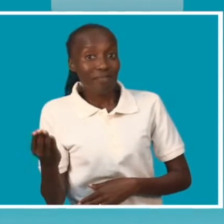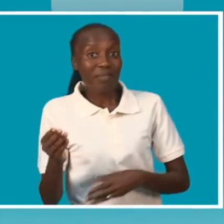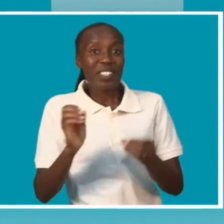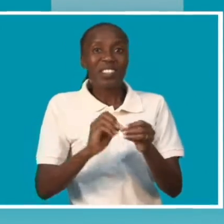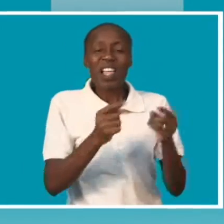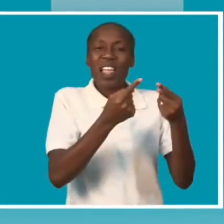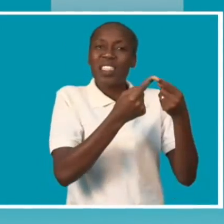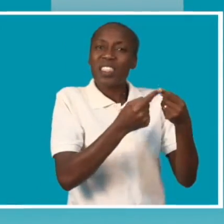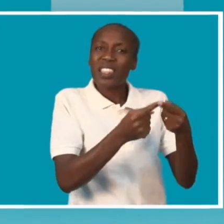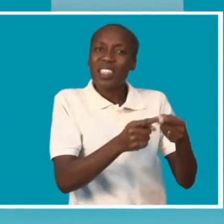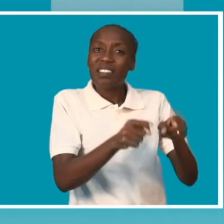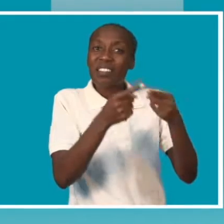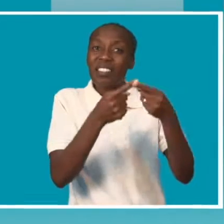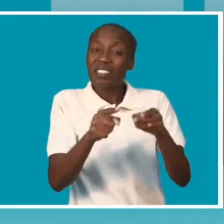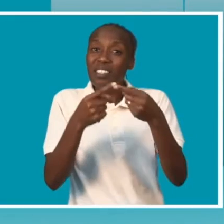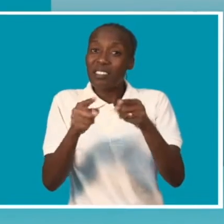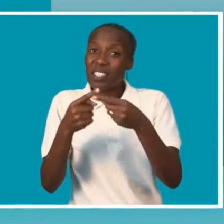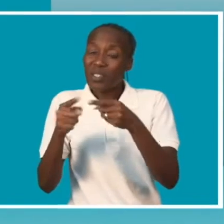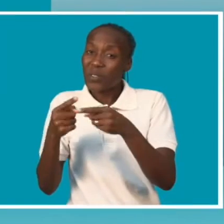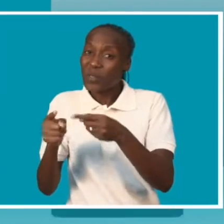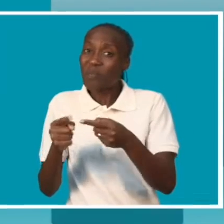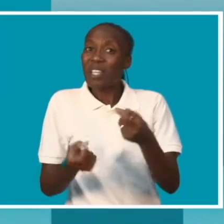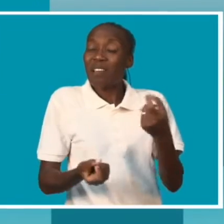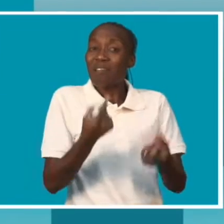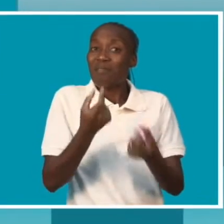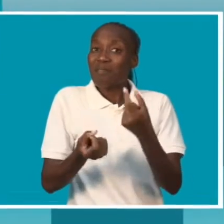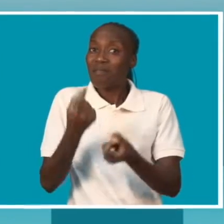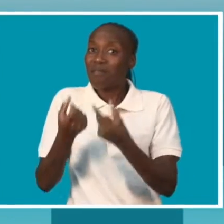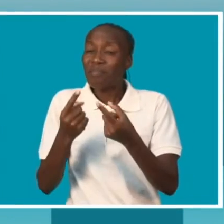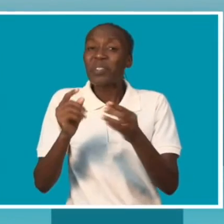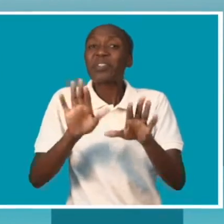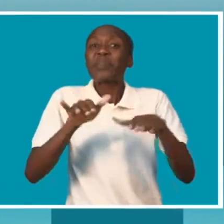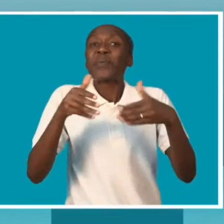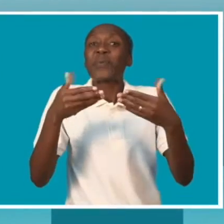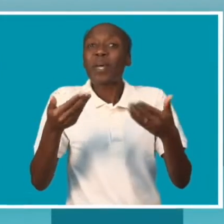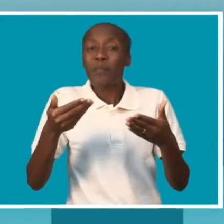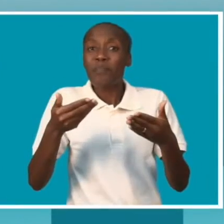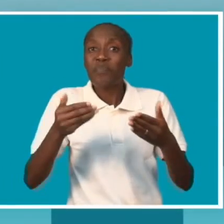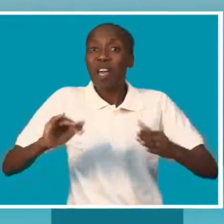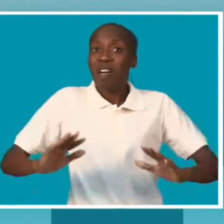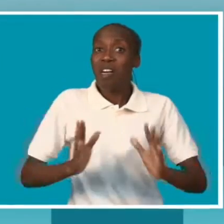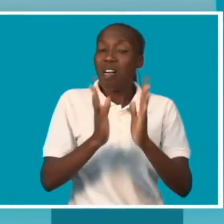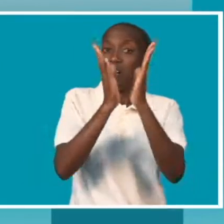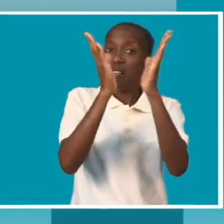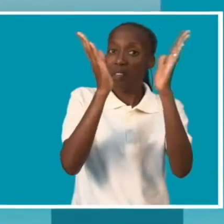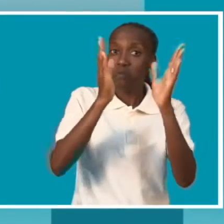Toda coisa da natureza, né? Às vezes são